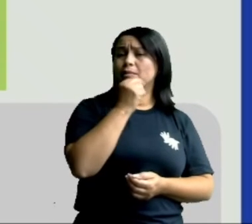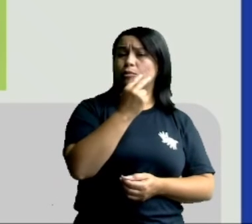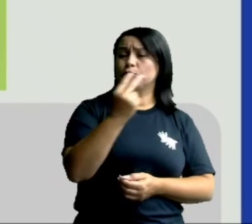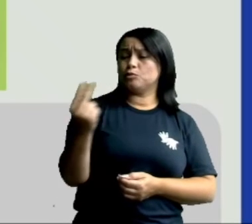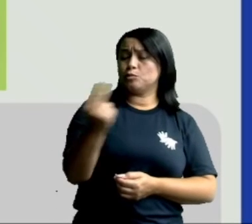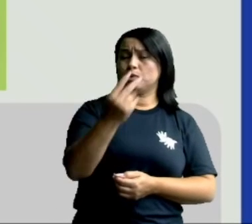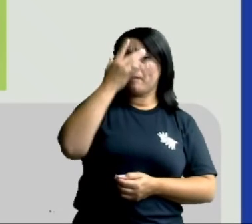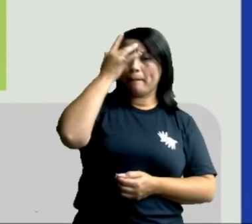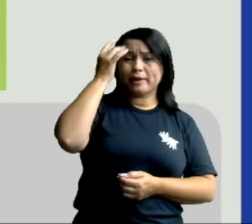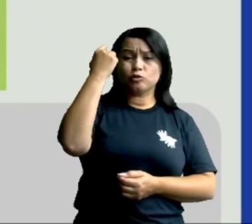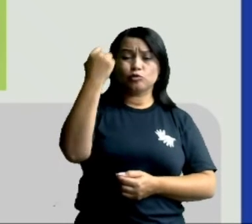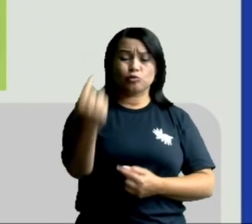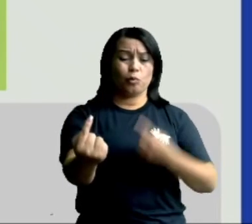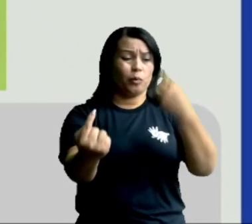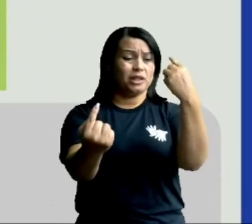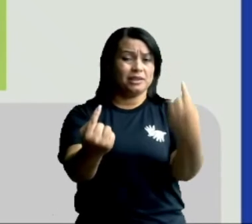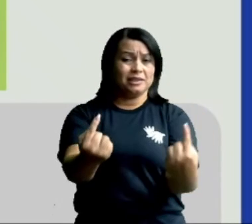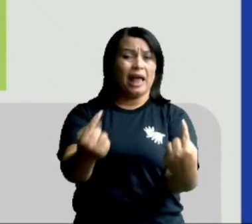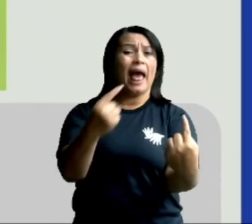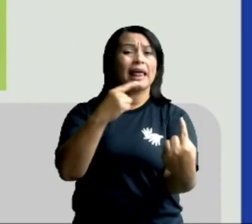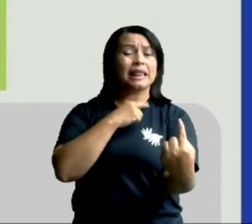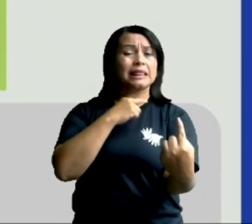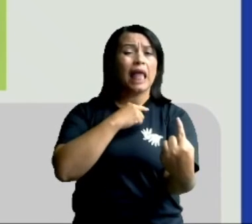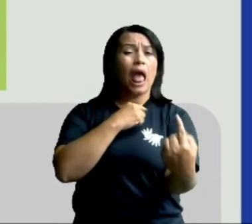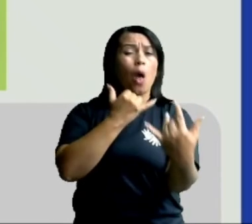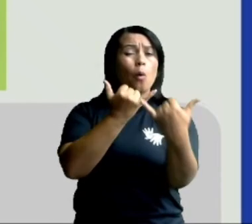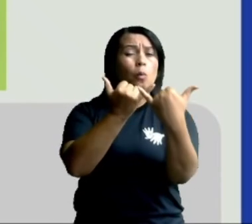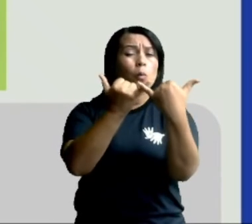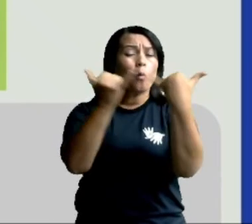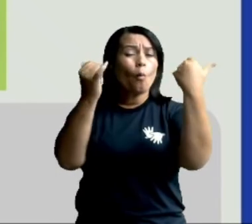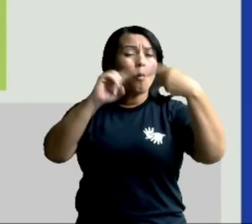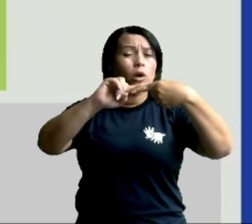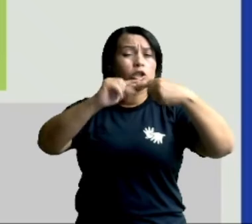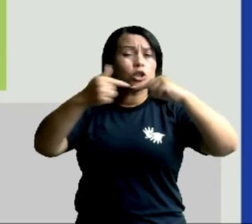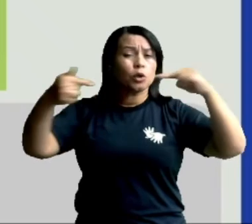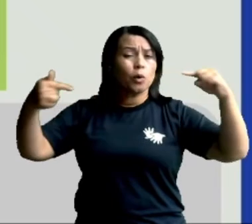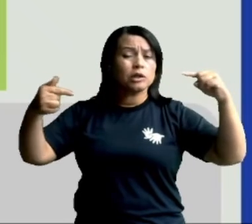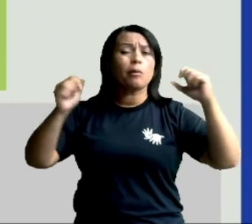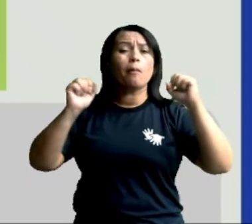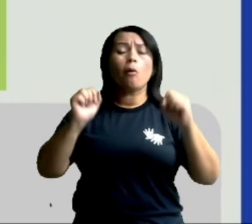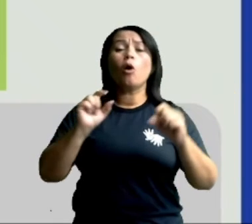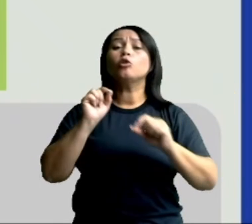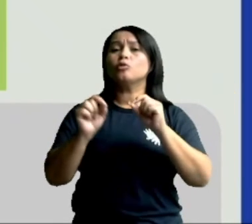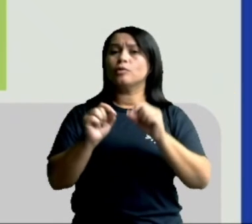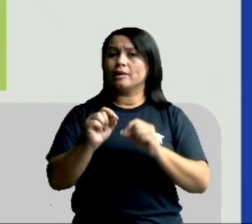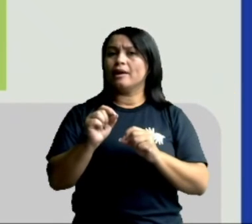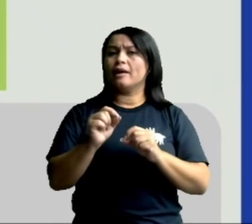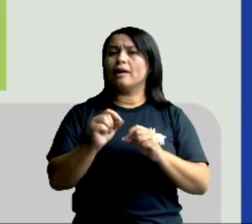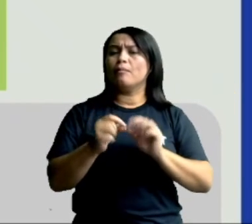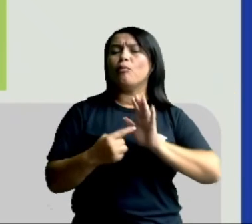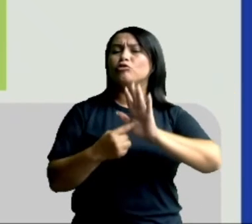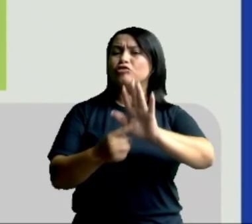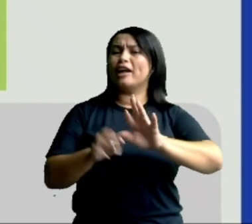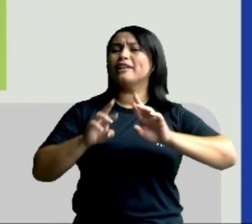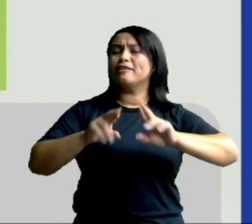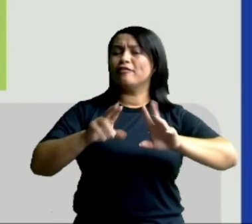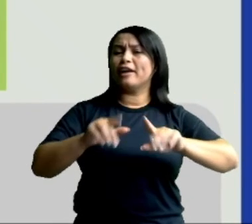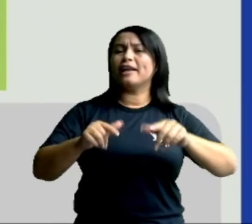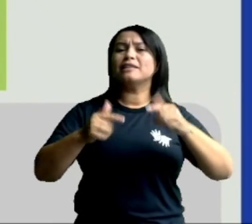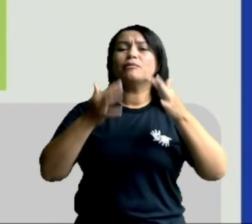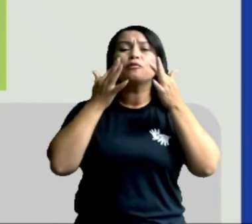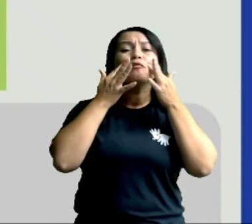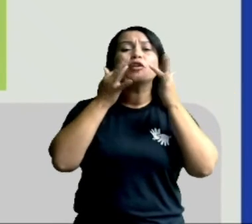indivíduos, mesmo que tenham genótipos idênticos, podem apresentar diferenças no fenótipo, decorrentes